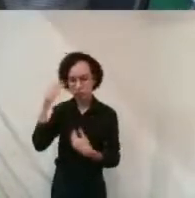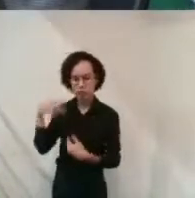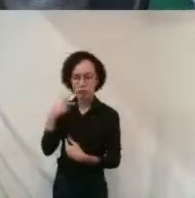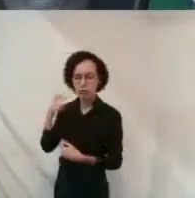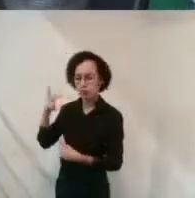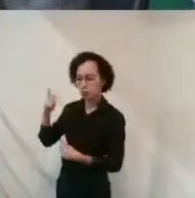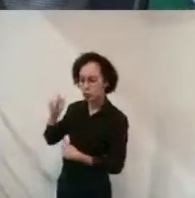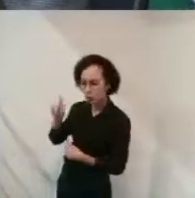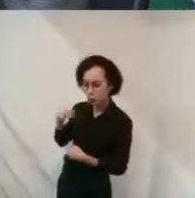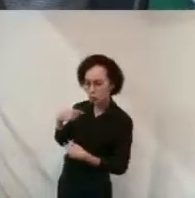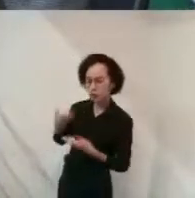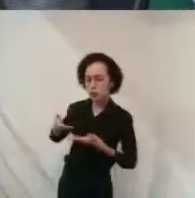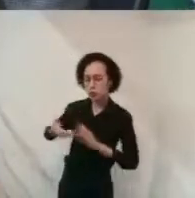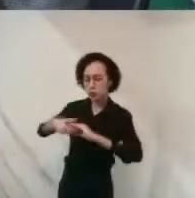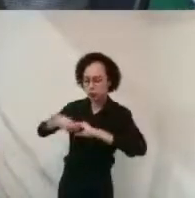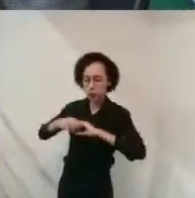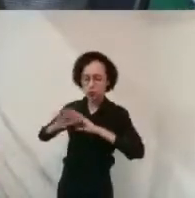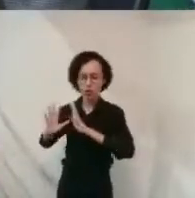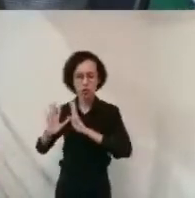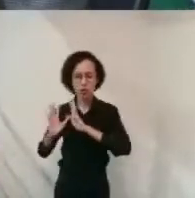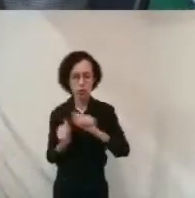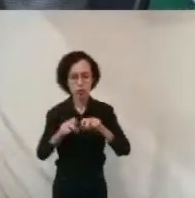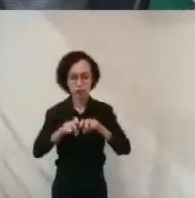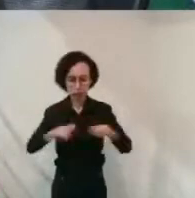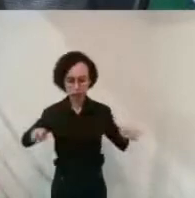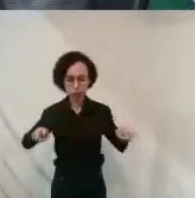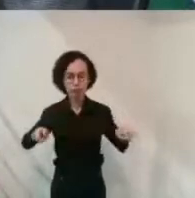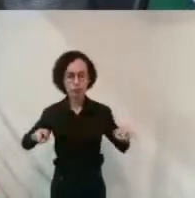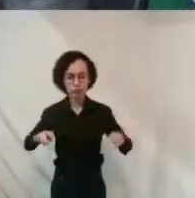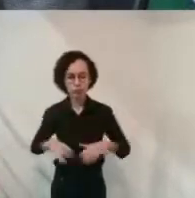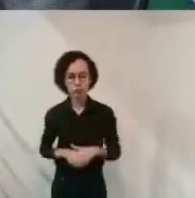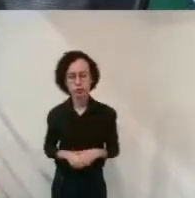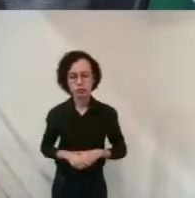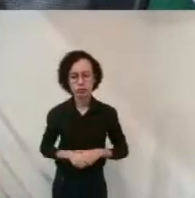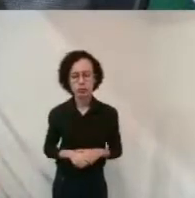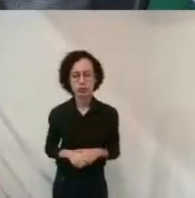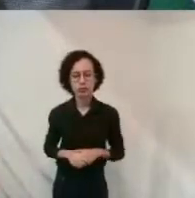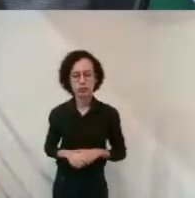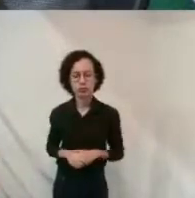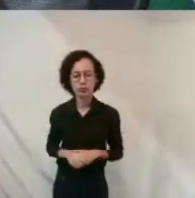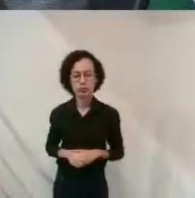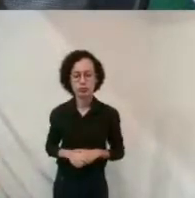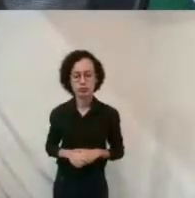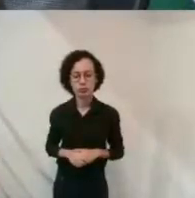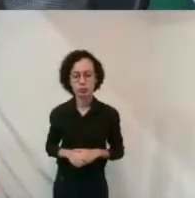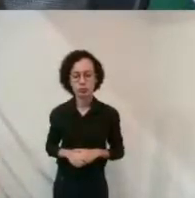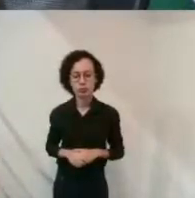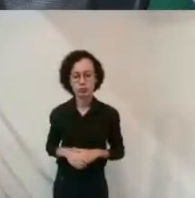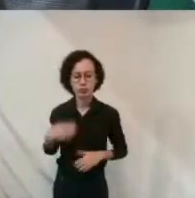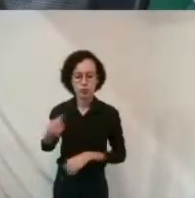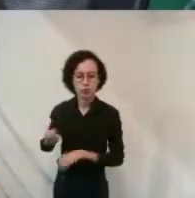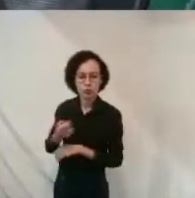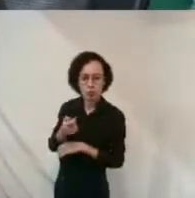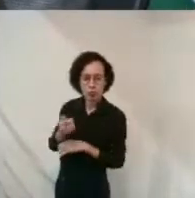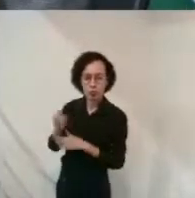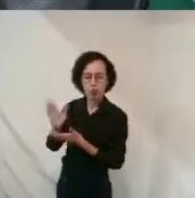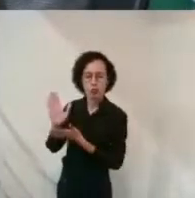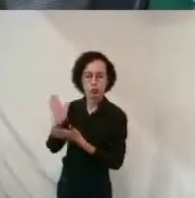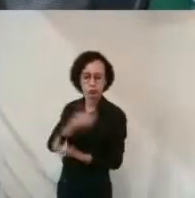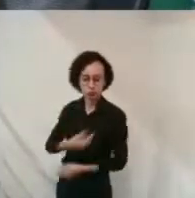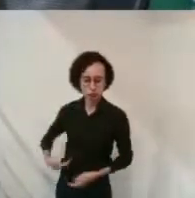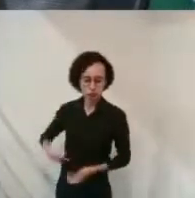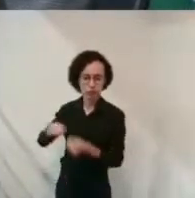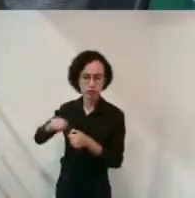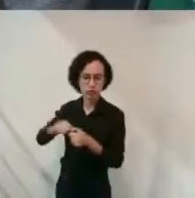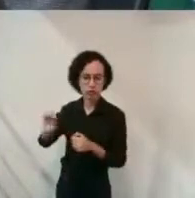em nome dele, cumprimentar toda a mesa, né? E contar aqui um pouco, né, o que o governo está fazendo em parceria com